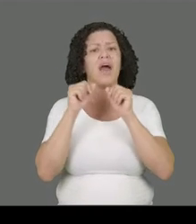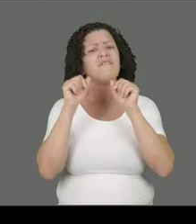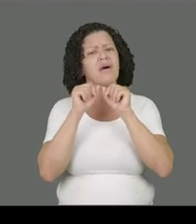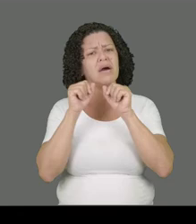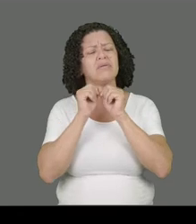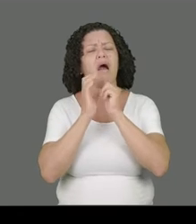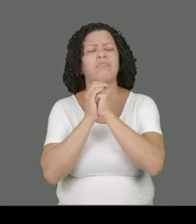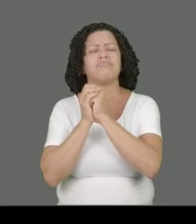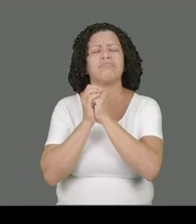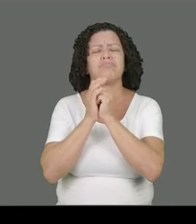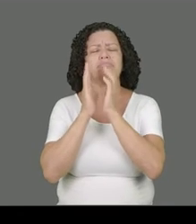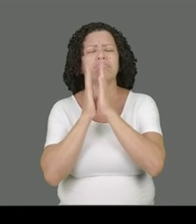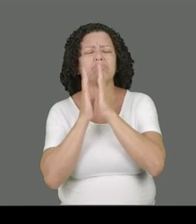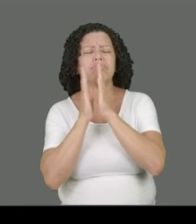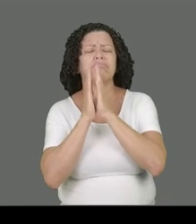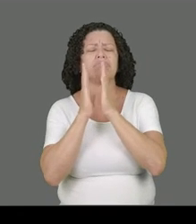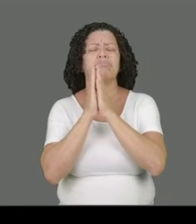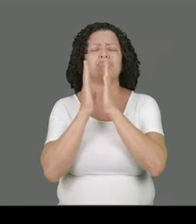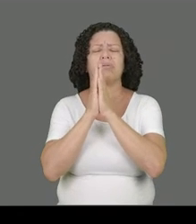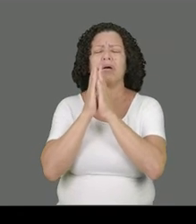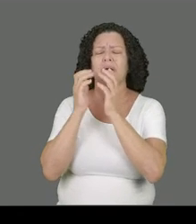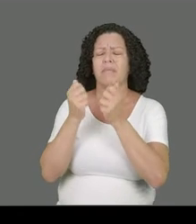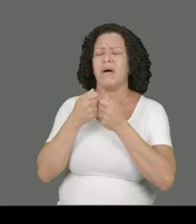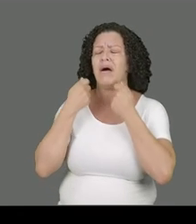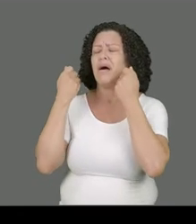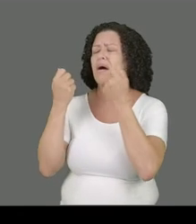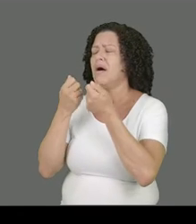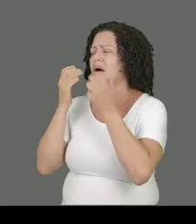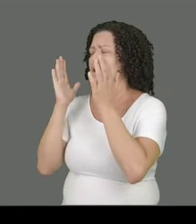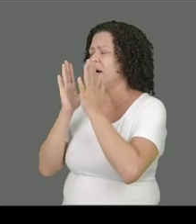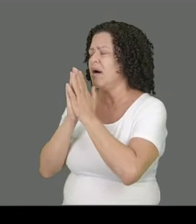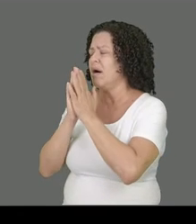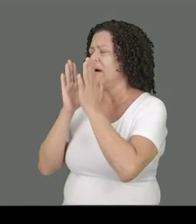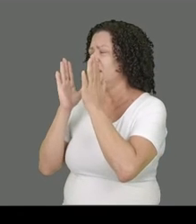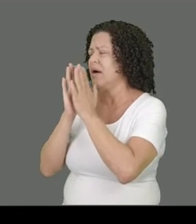podemos fazer orações de louvor,